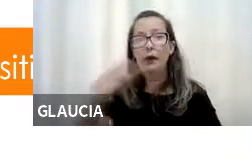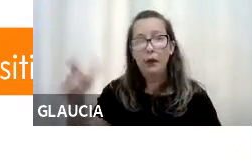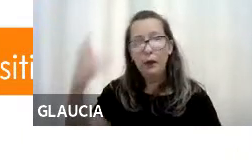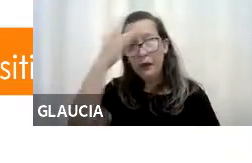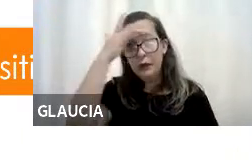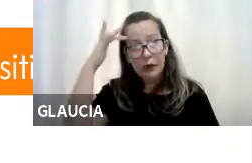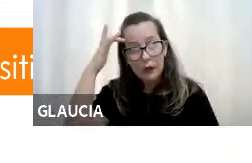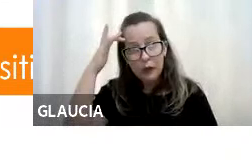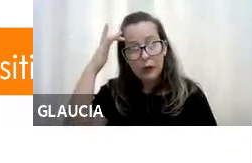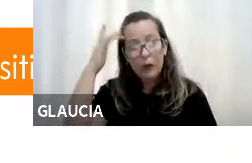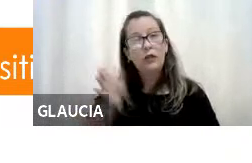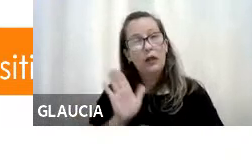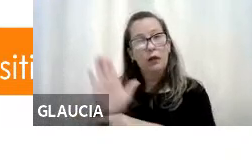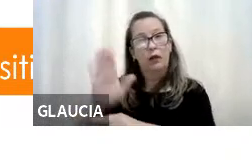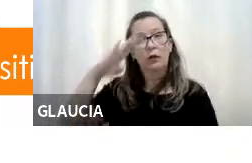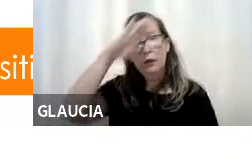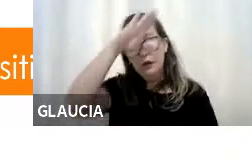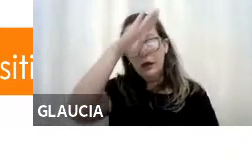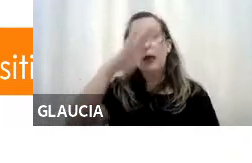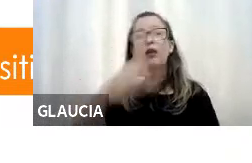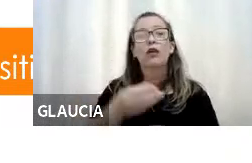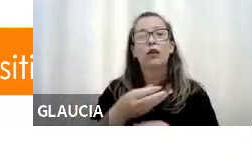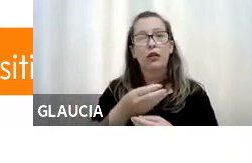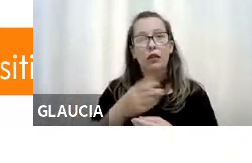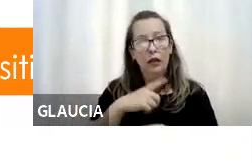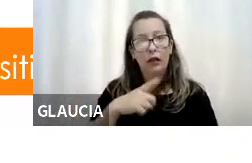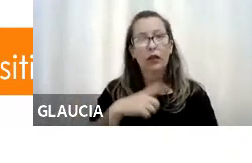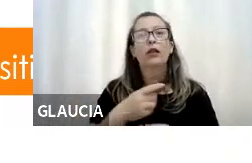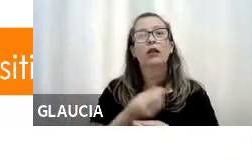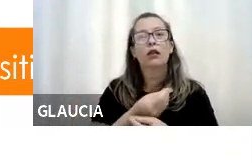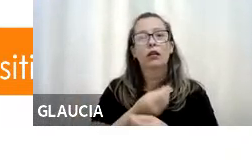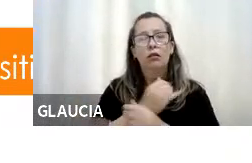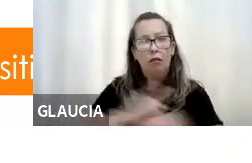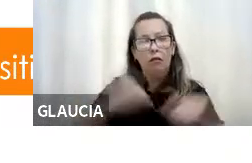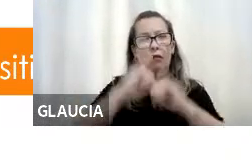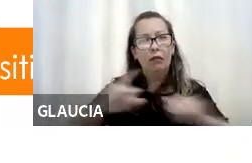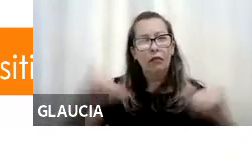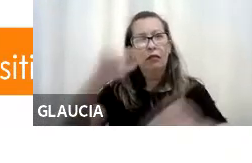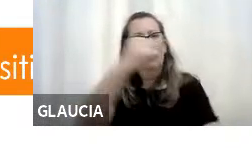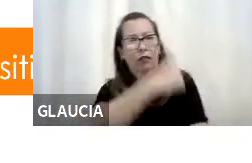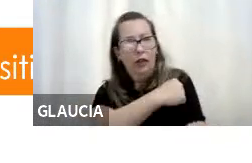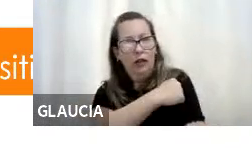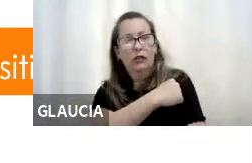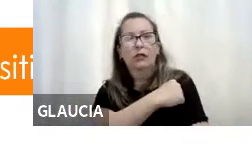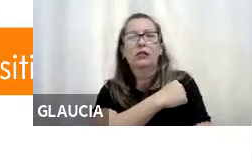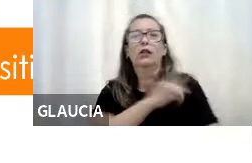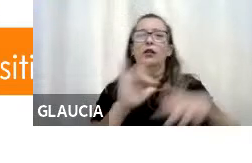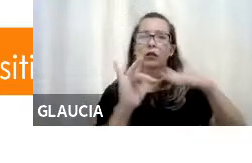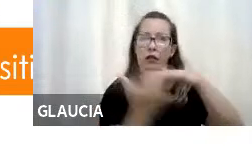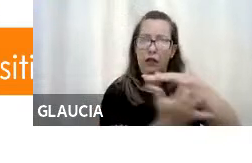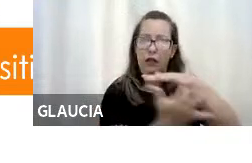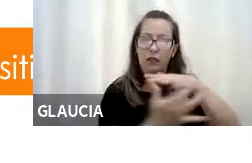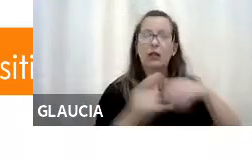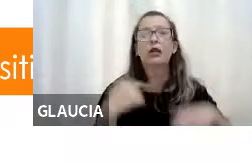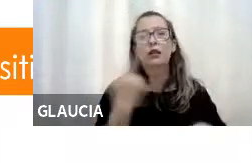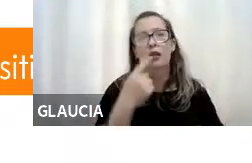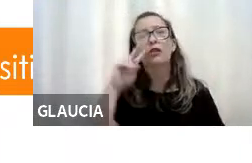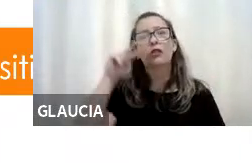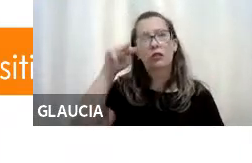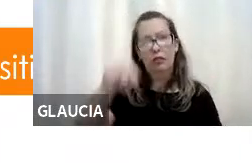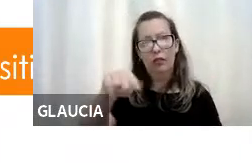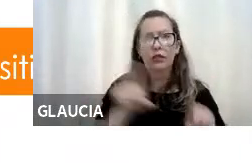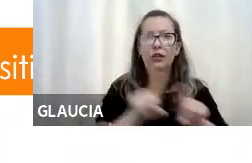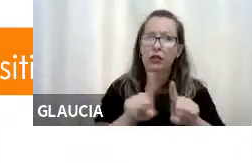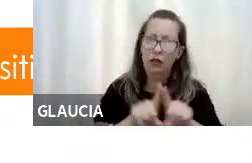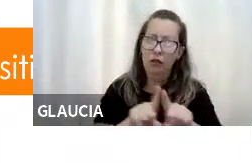eles promovem a vacinação nas suas redes, né? E a positividade entre cada público, a gente vê aqui um ranking